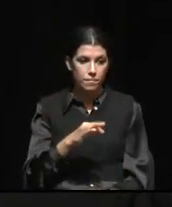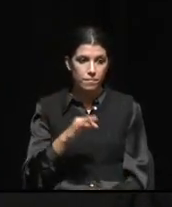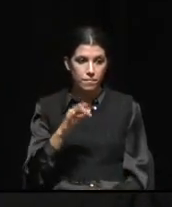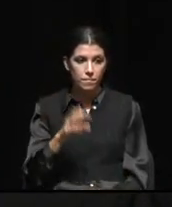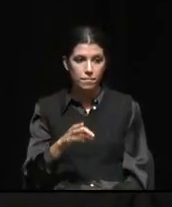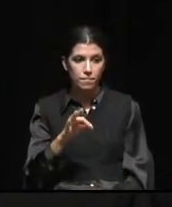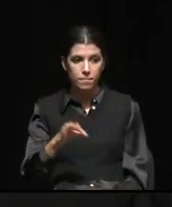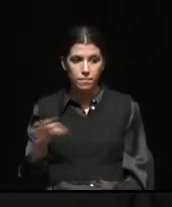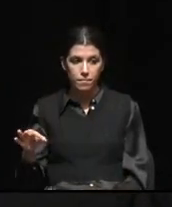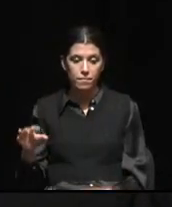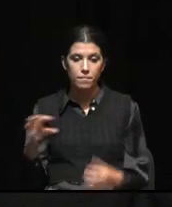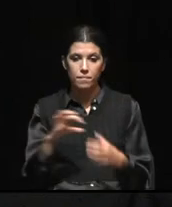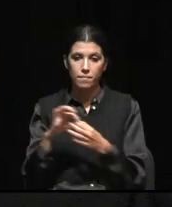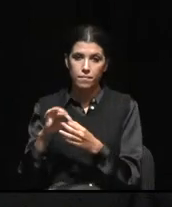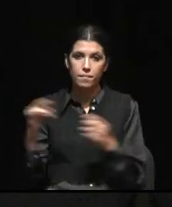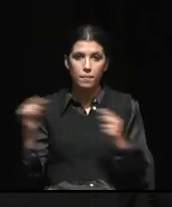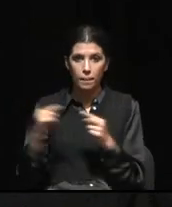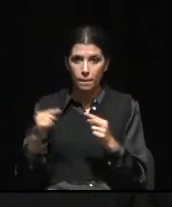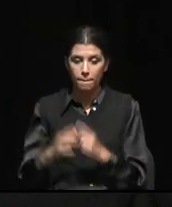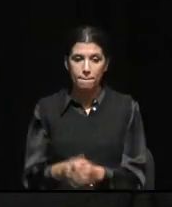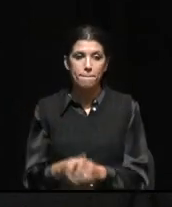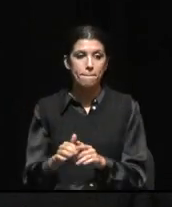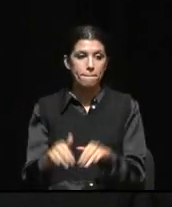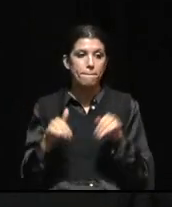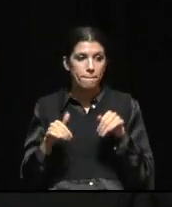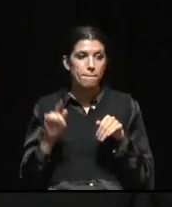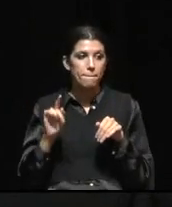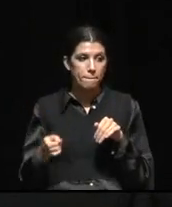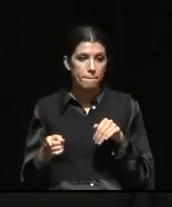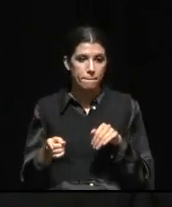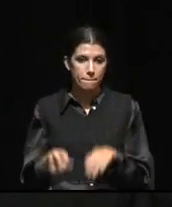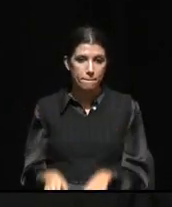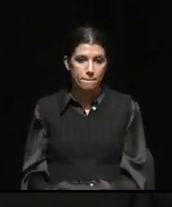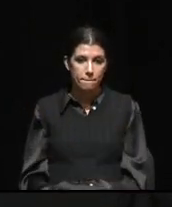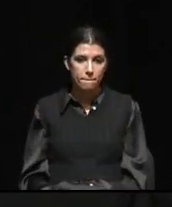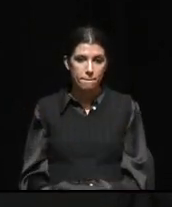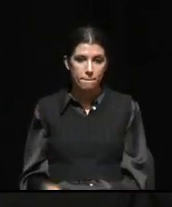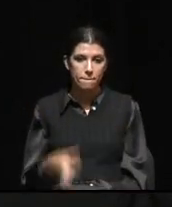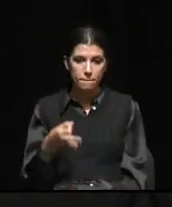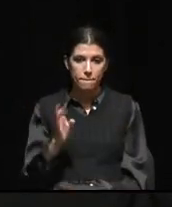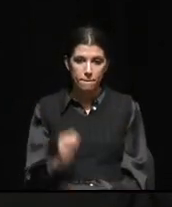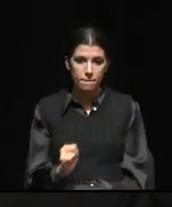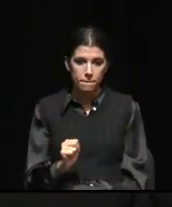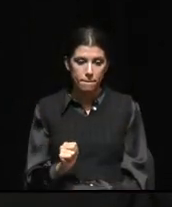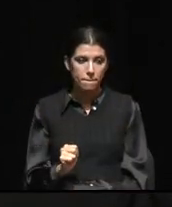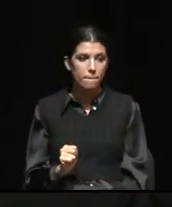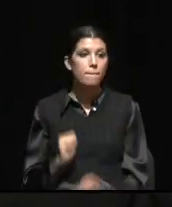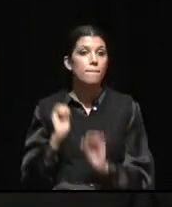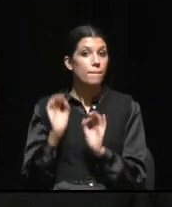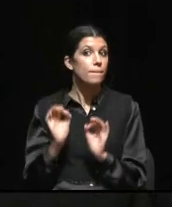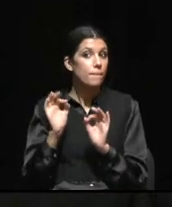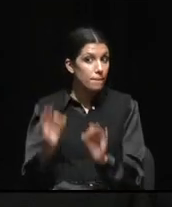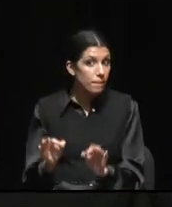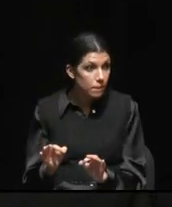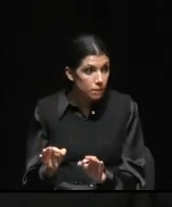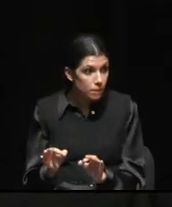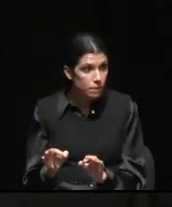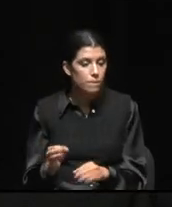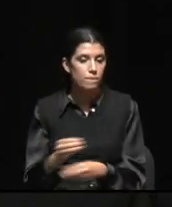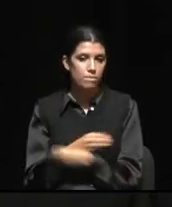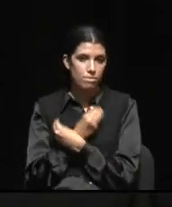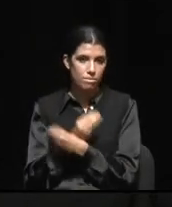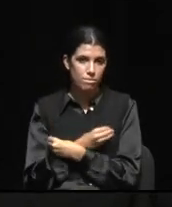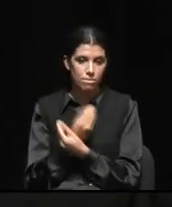e CDs quem se abstém PS quem vota a favor